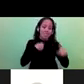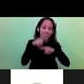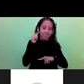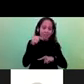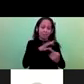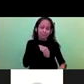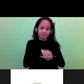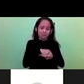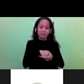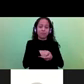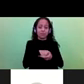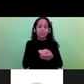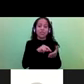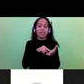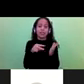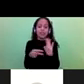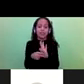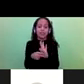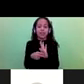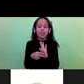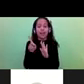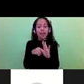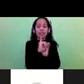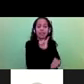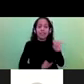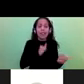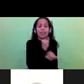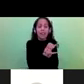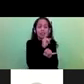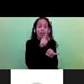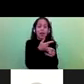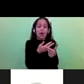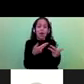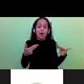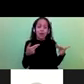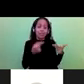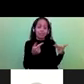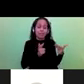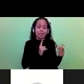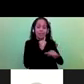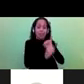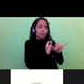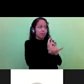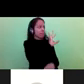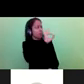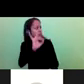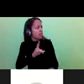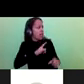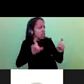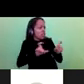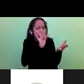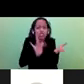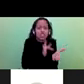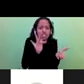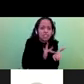revolução, que é da internet das coisas, da coordenação